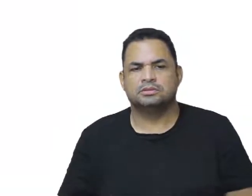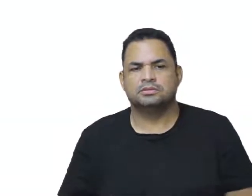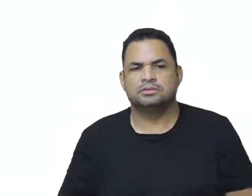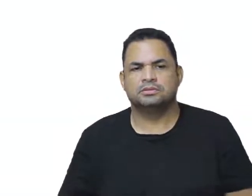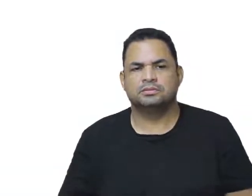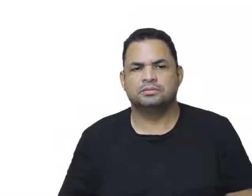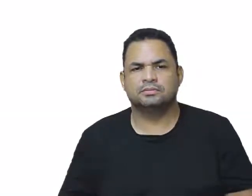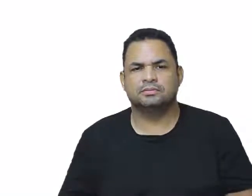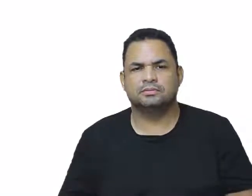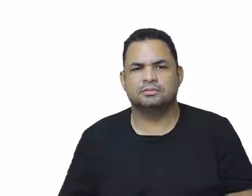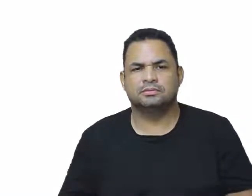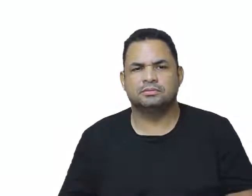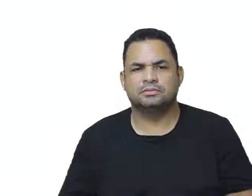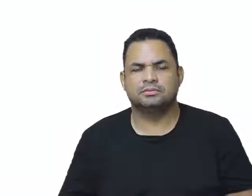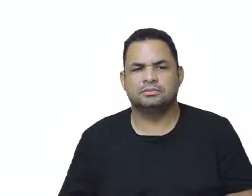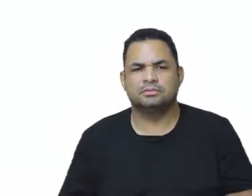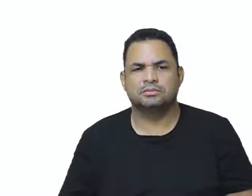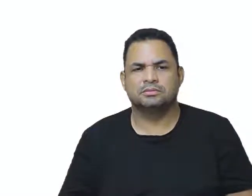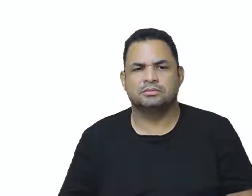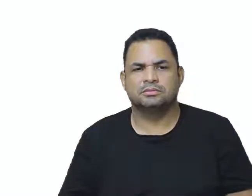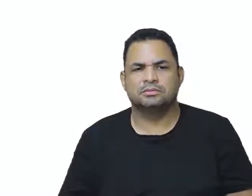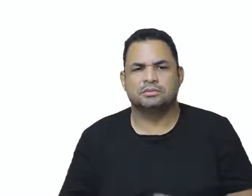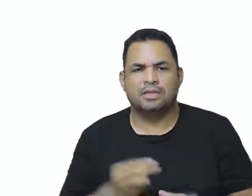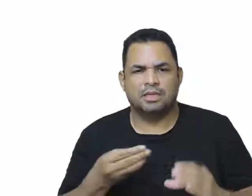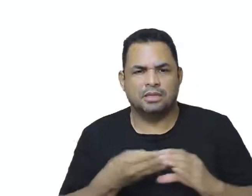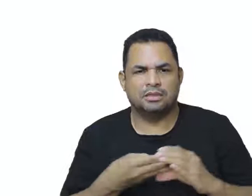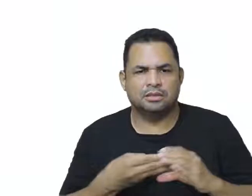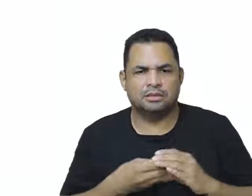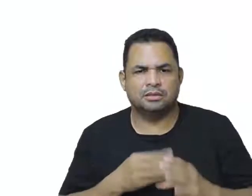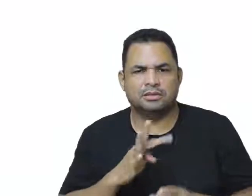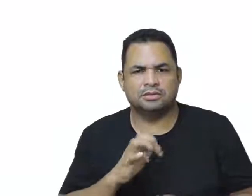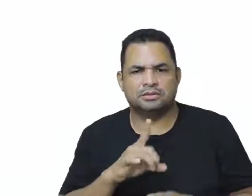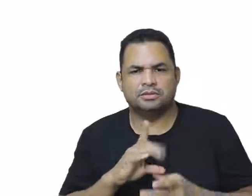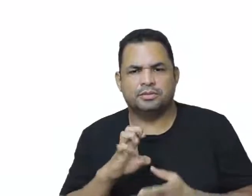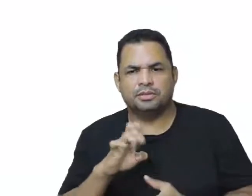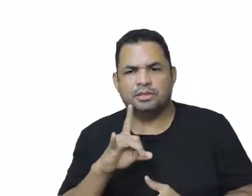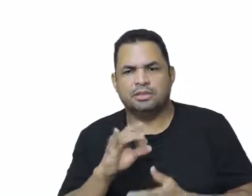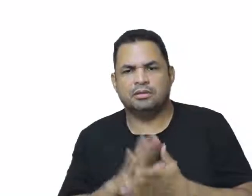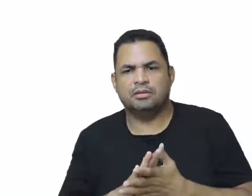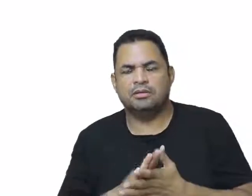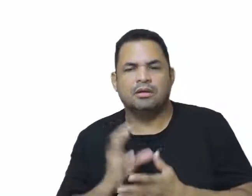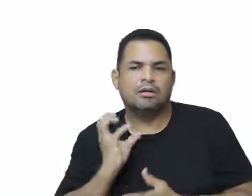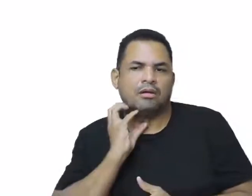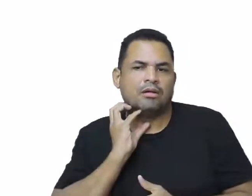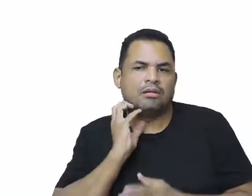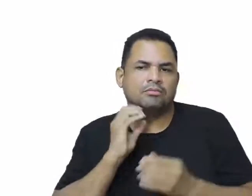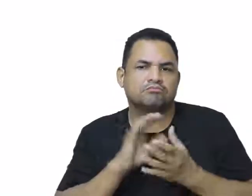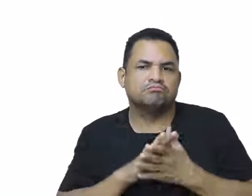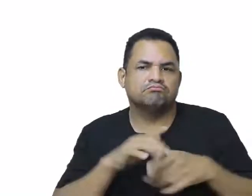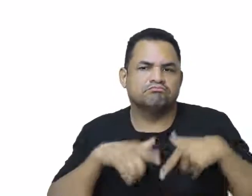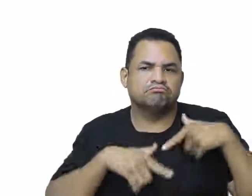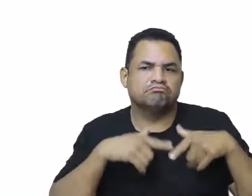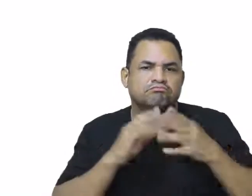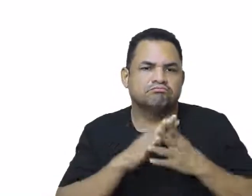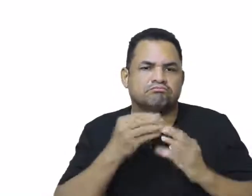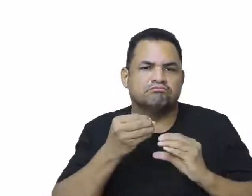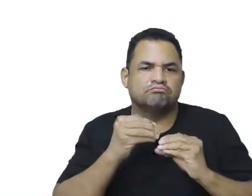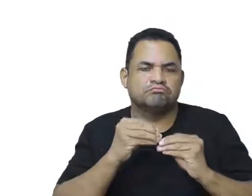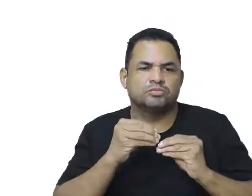glandular. Bom, as células do tecido epitelial glandular produzem substâncias chamadas